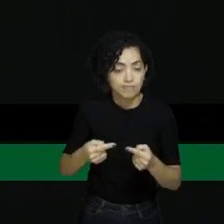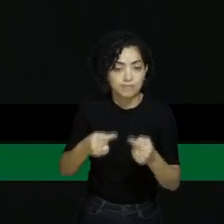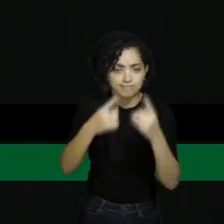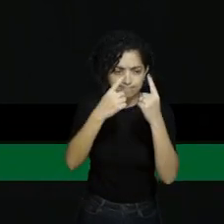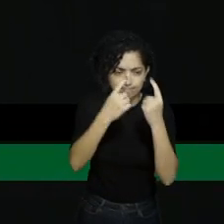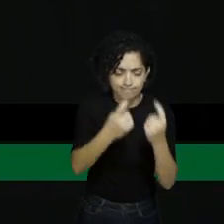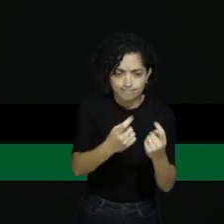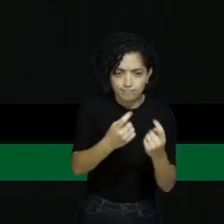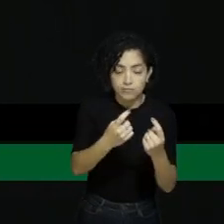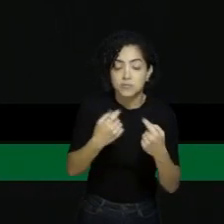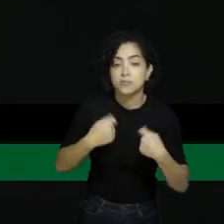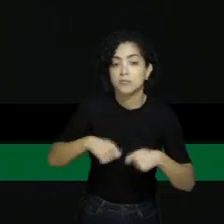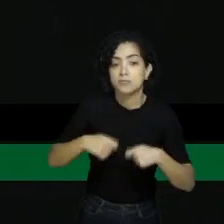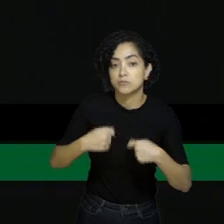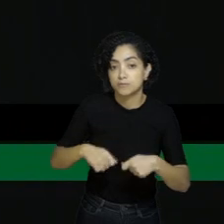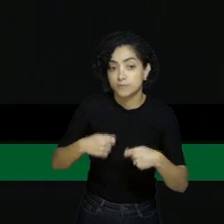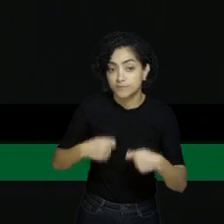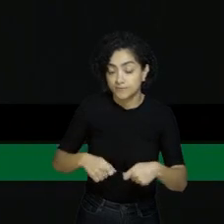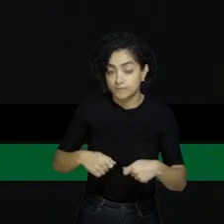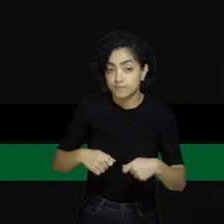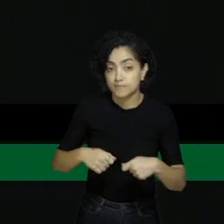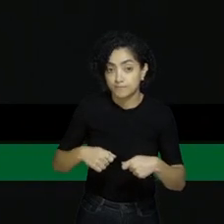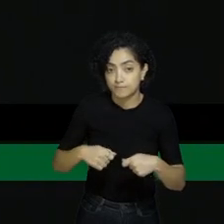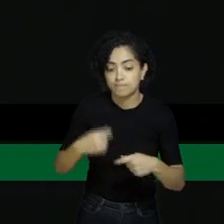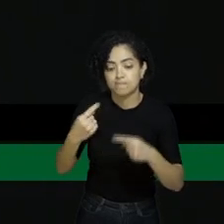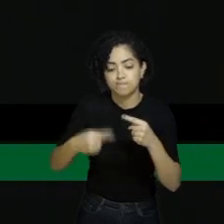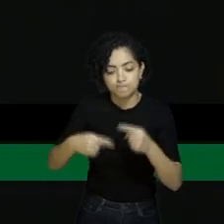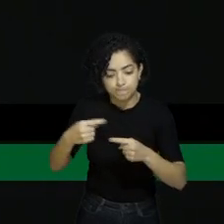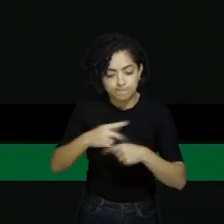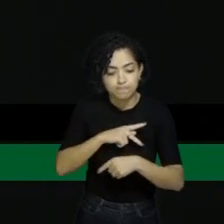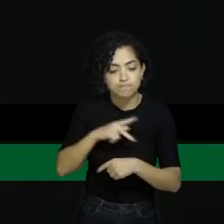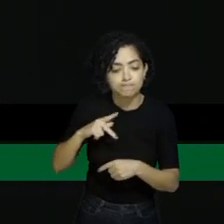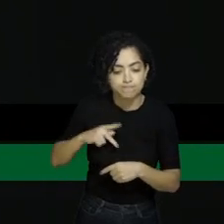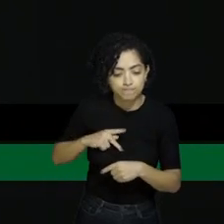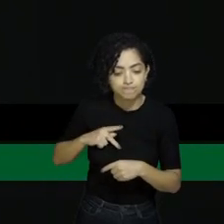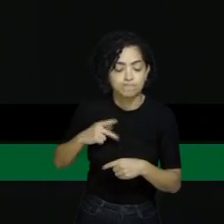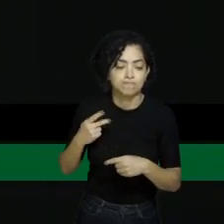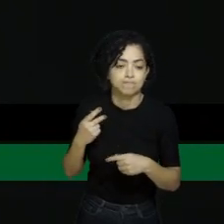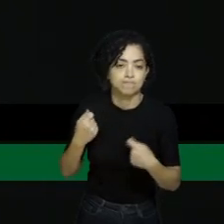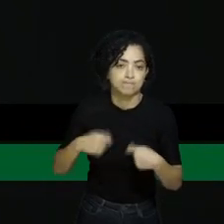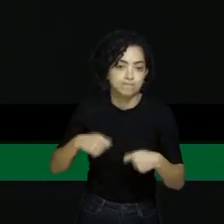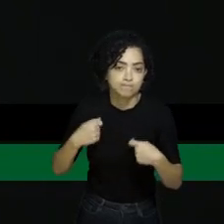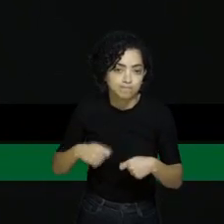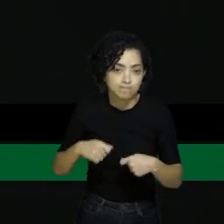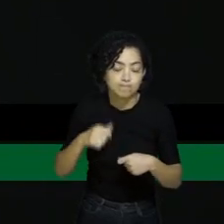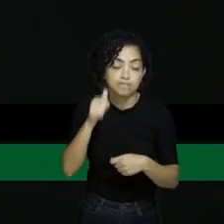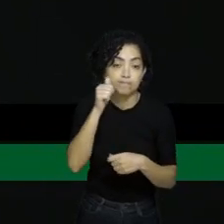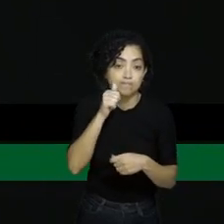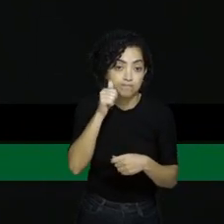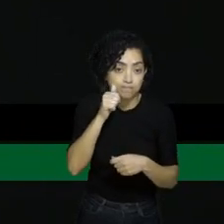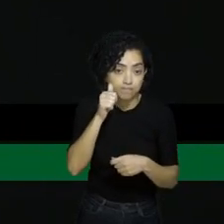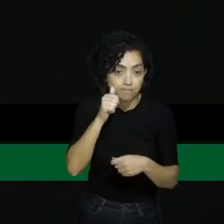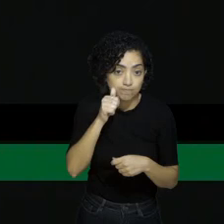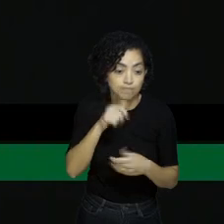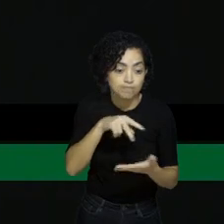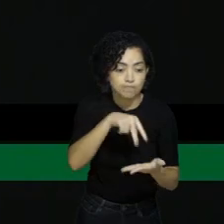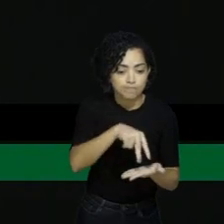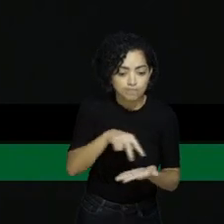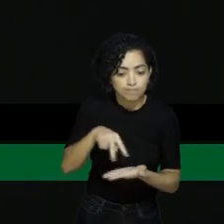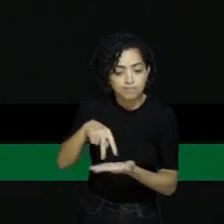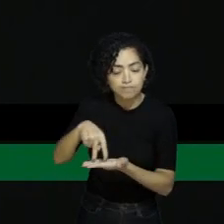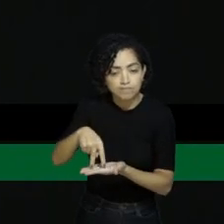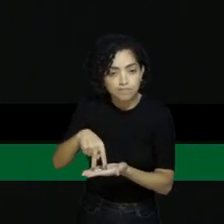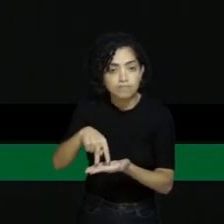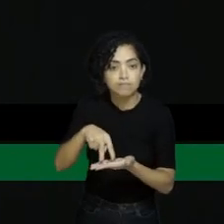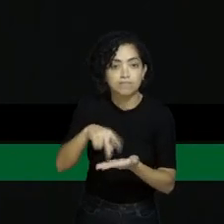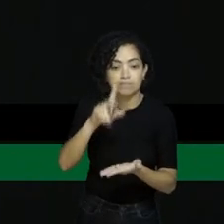é preciso ter políticas públicas, é preciso que as mulheres ocupem os espaços de decisão